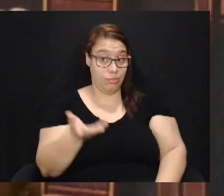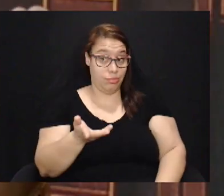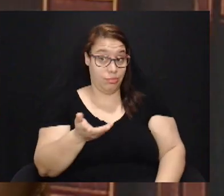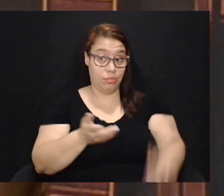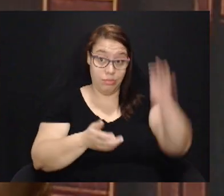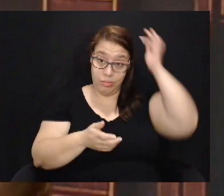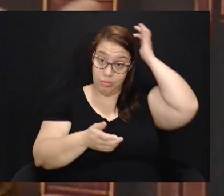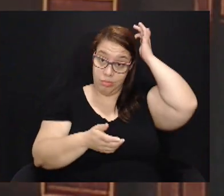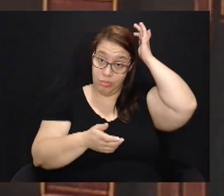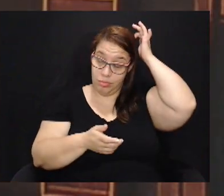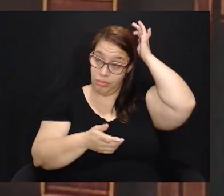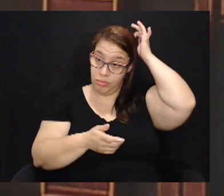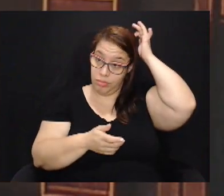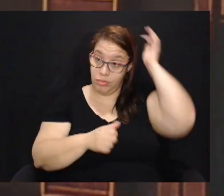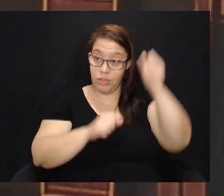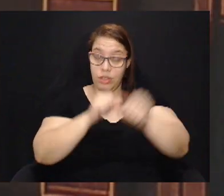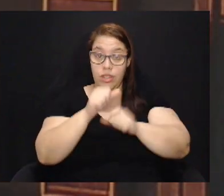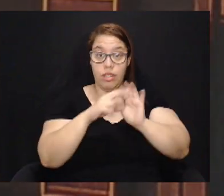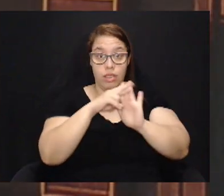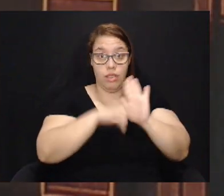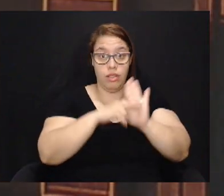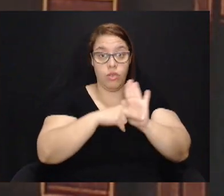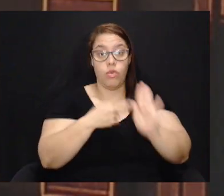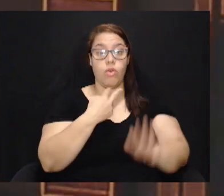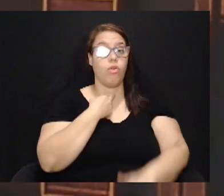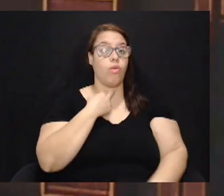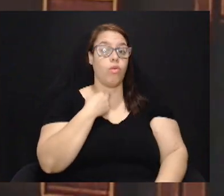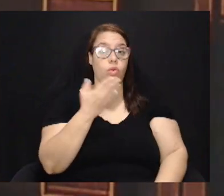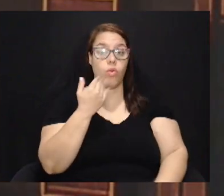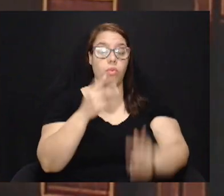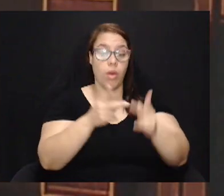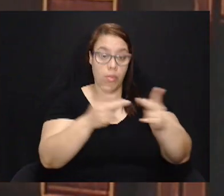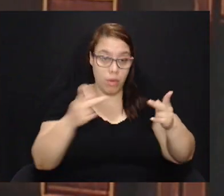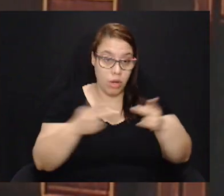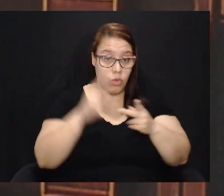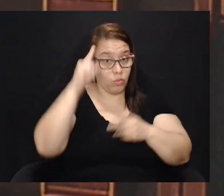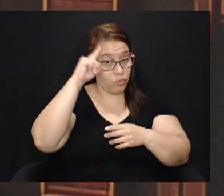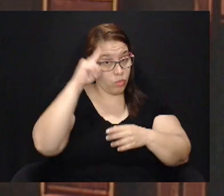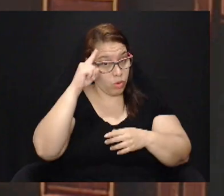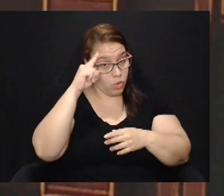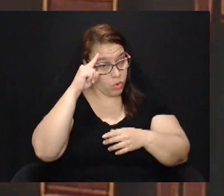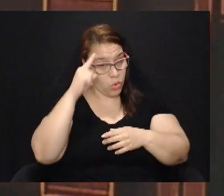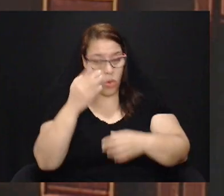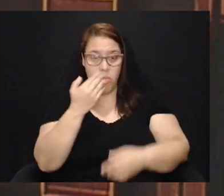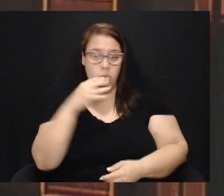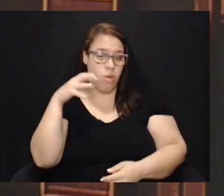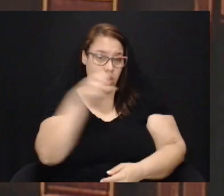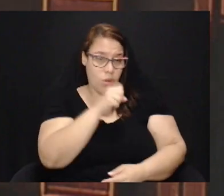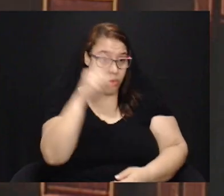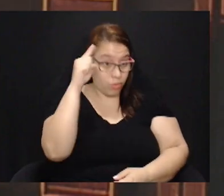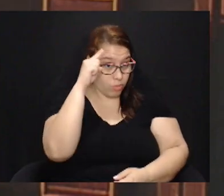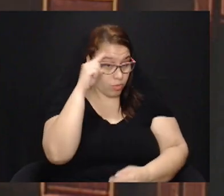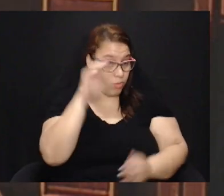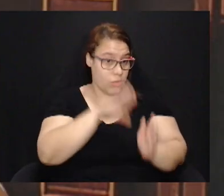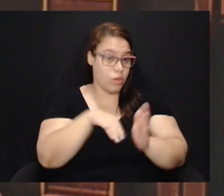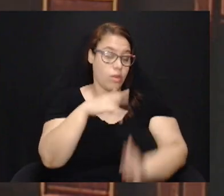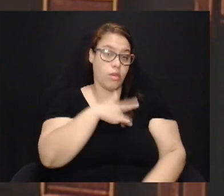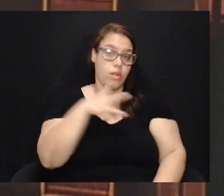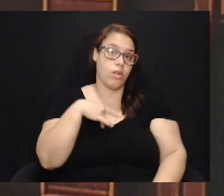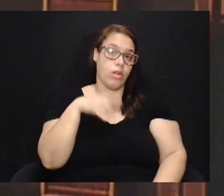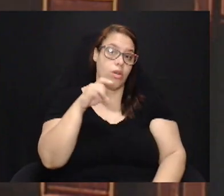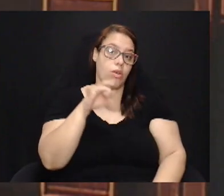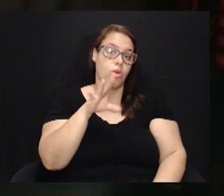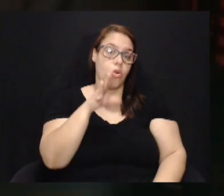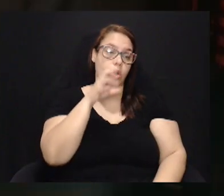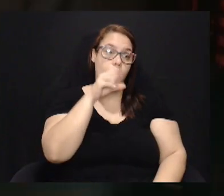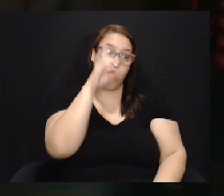virar regra. O que não pode é comer pizza todo dia, comer fast food todos os dias e deixar um alimento saudável para o final de semana. Muito bem.